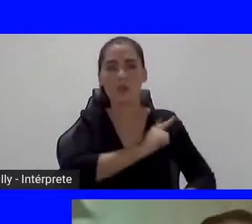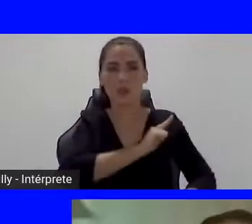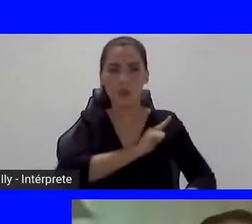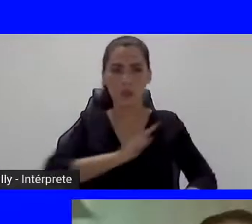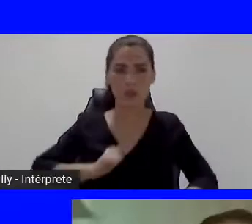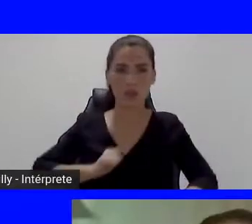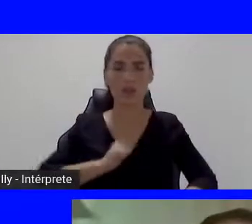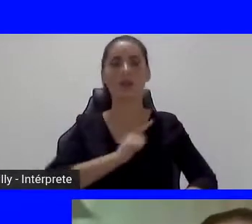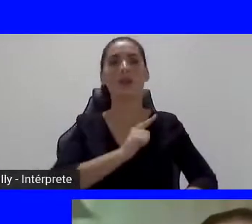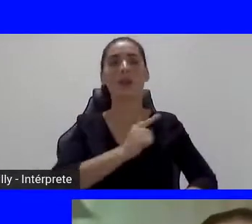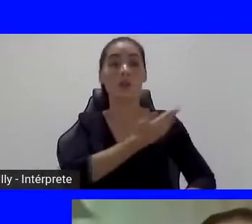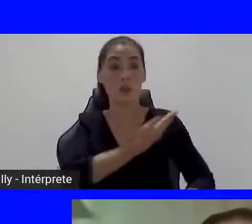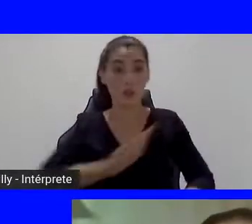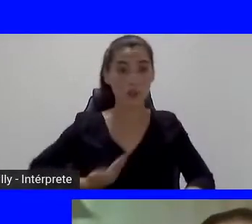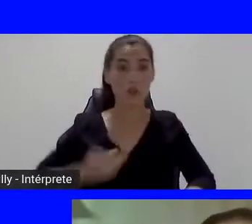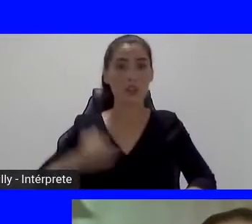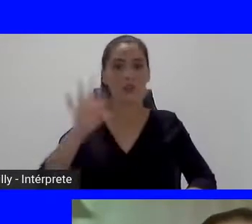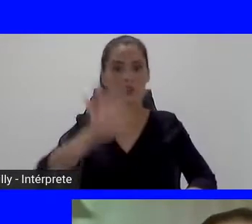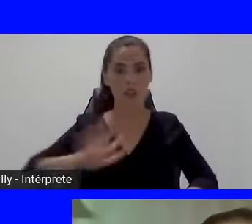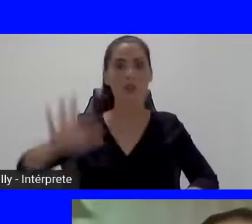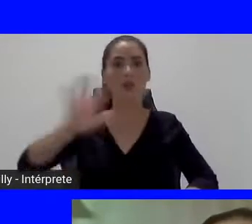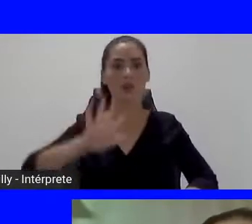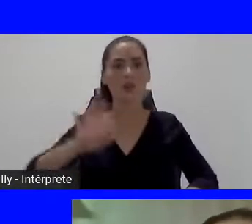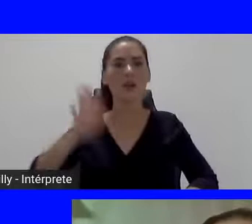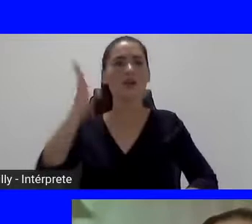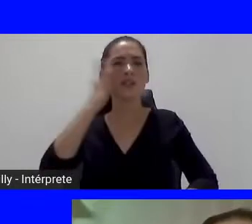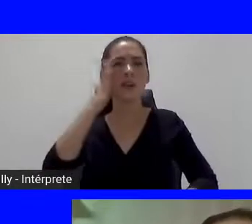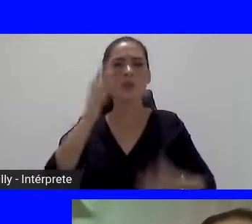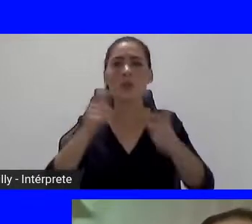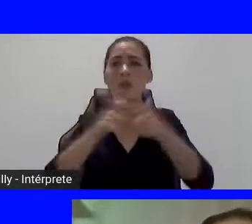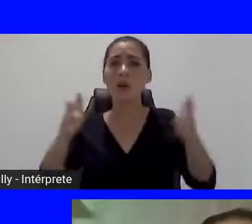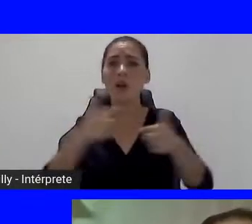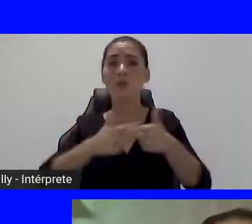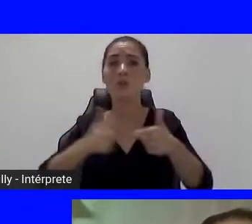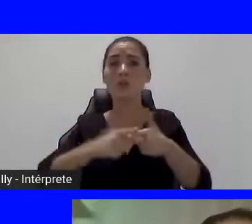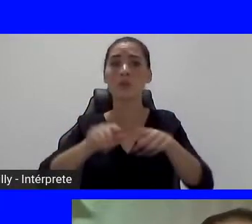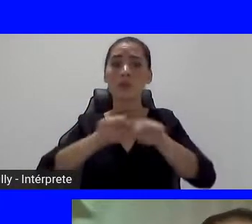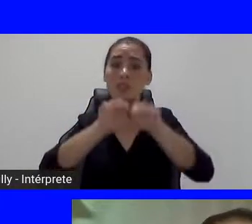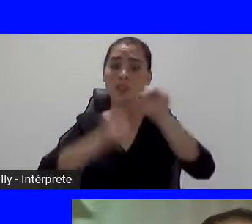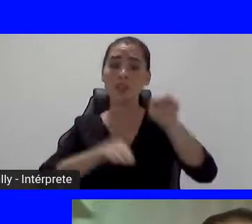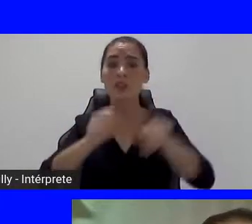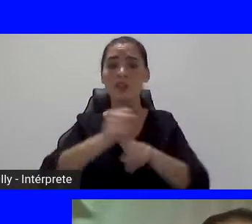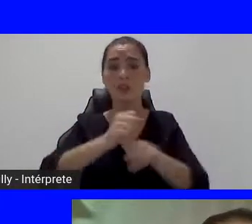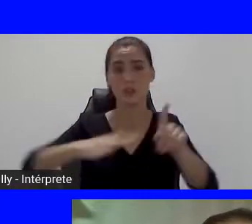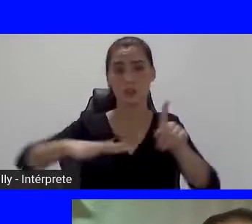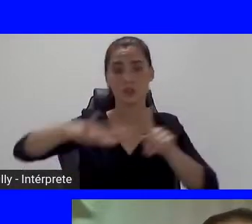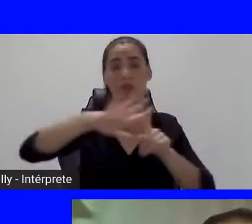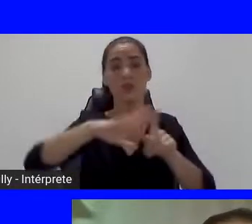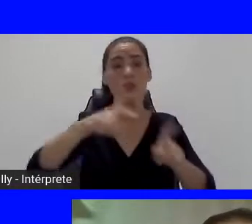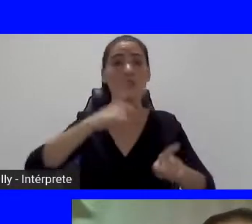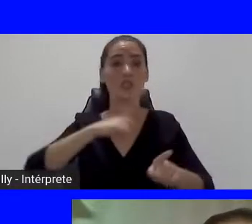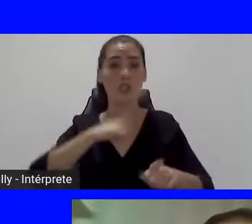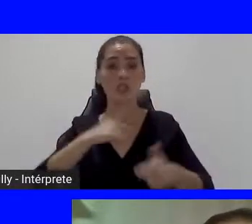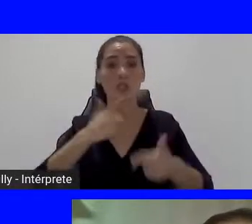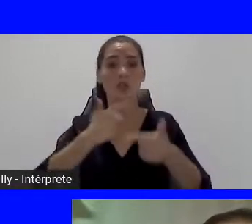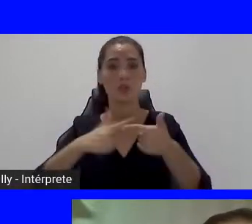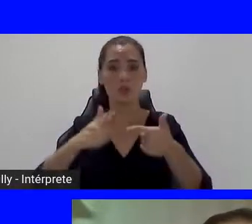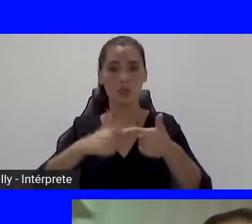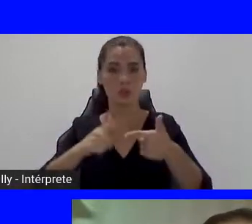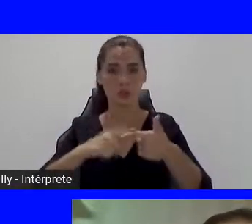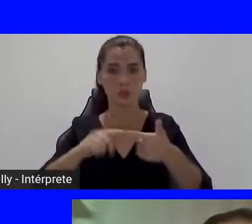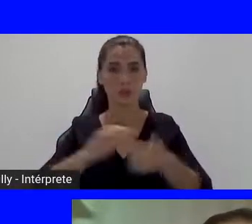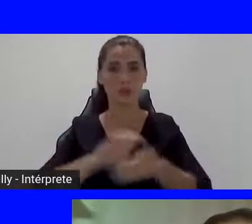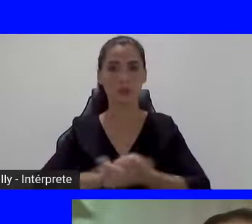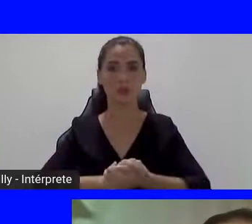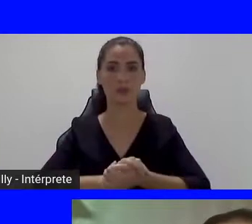é a desigualdade social e nós temos um programa de Estado a ser apresentado no momento oportuno para o Brasil. Porque sabemos que o